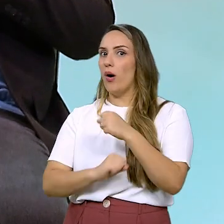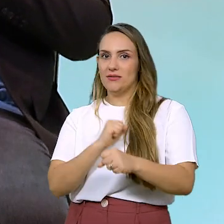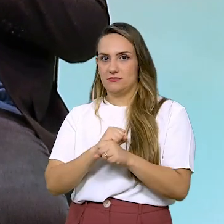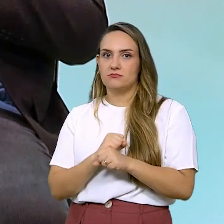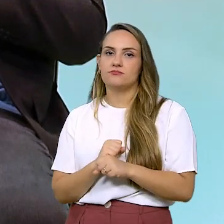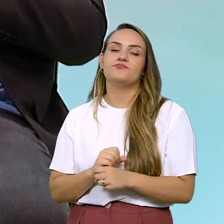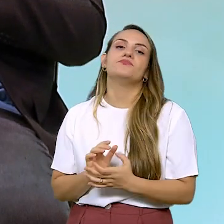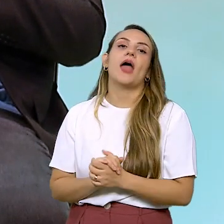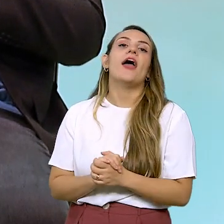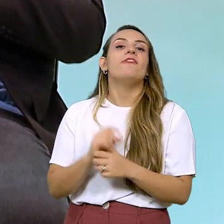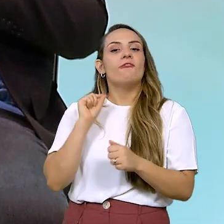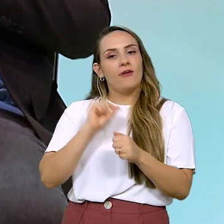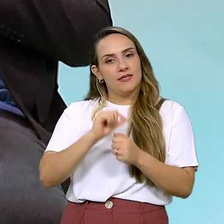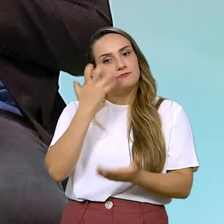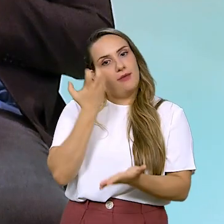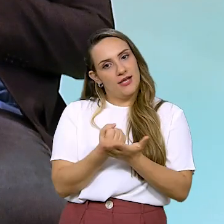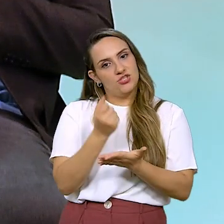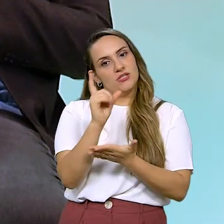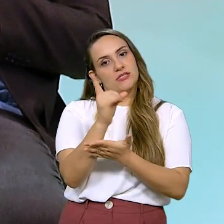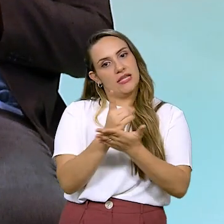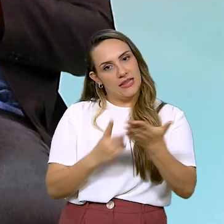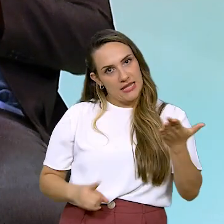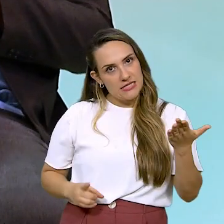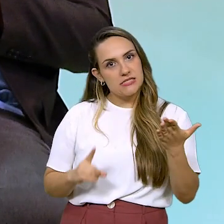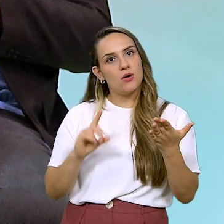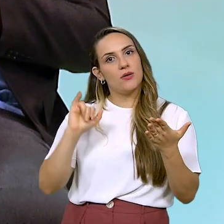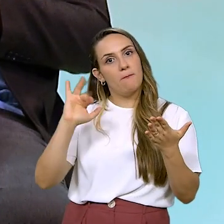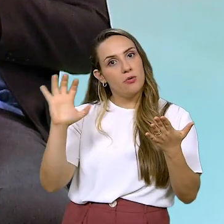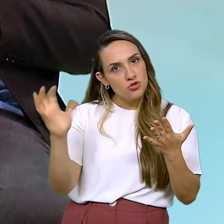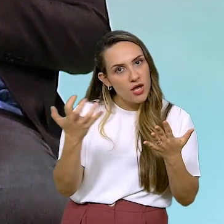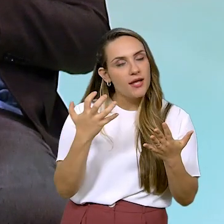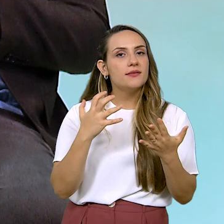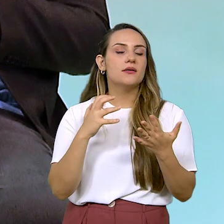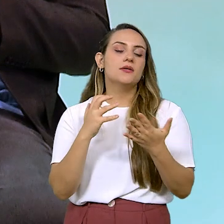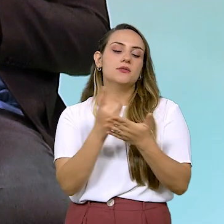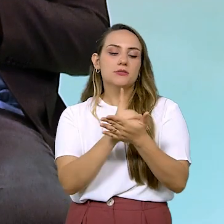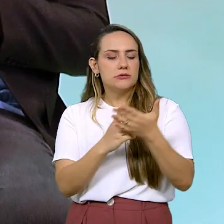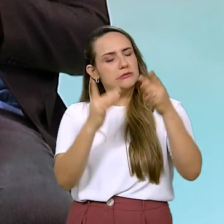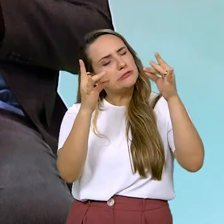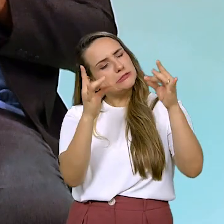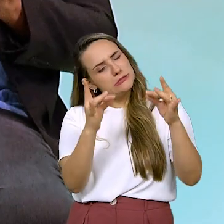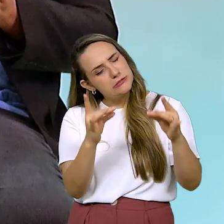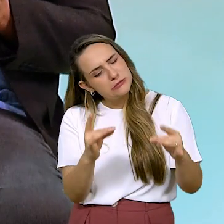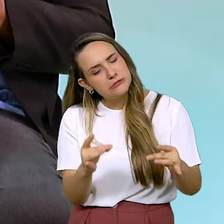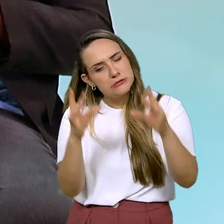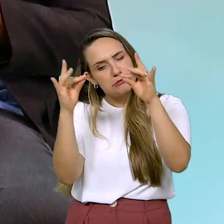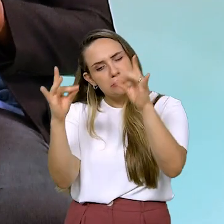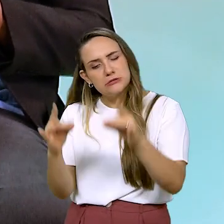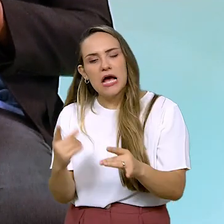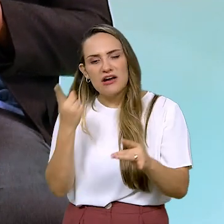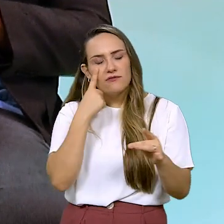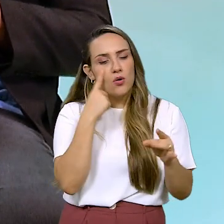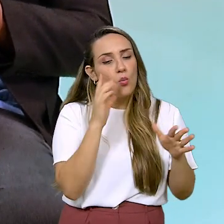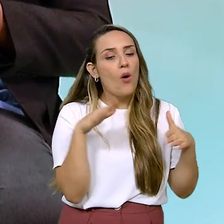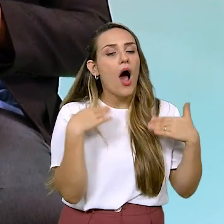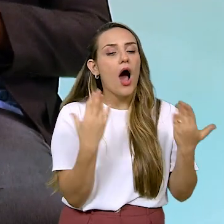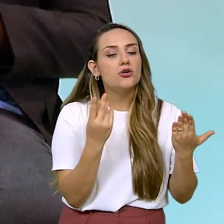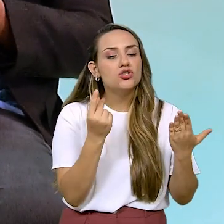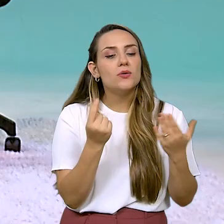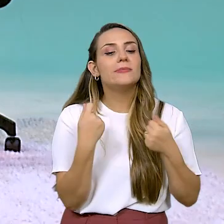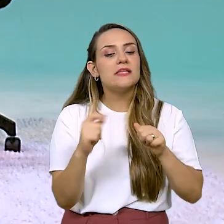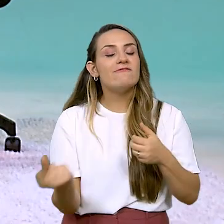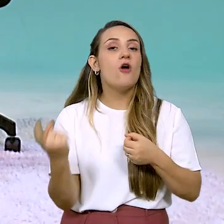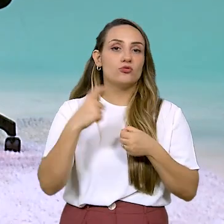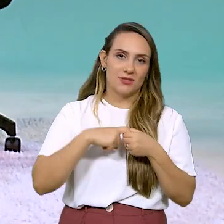acontece? Na via administrativa, nós utilizamos esses programas, fazemos uma leitura pormenorizada de todos os créditos a serem